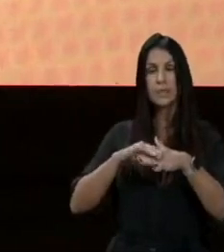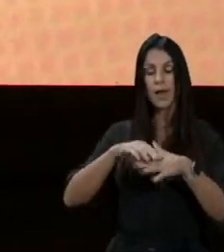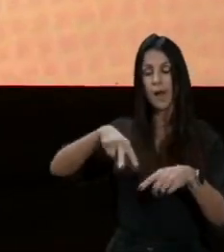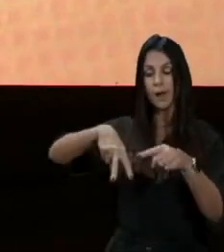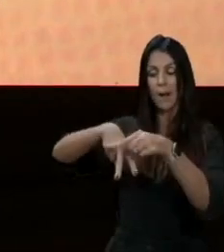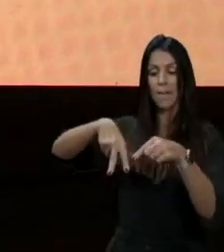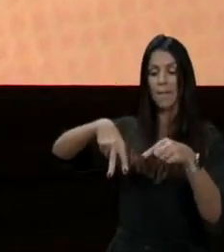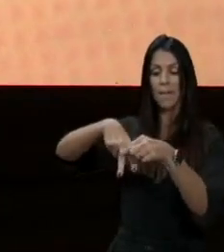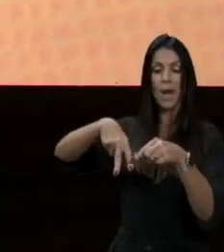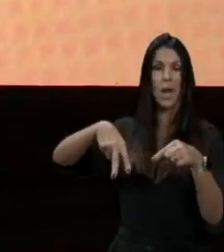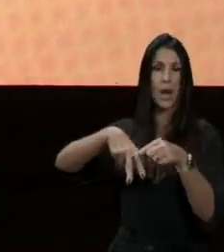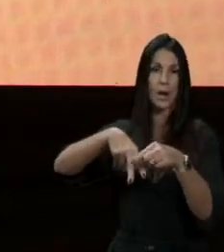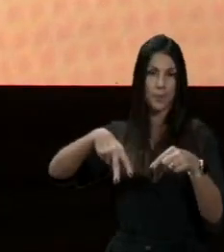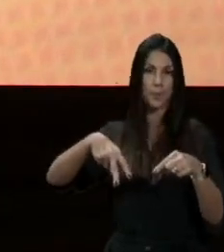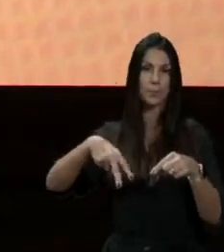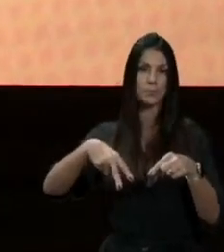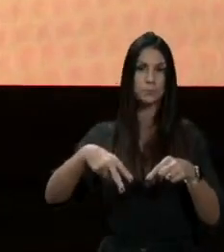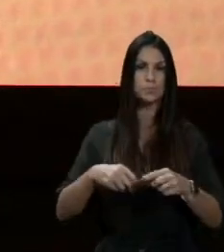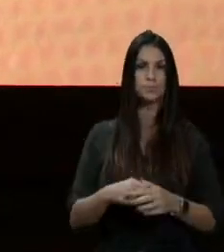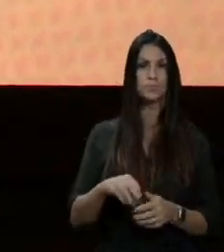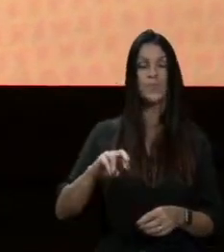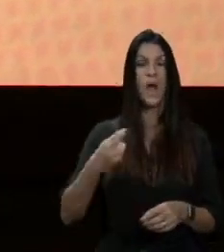não tava por conta de um acidente